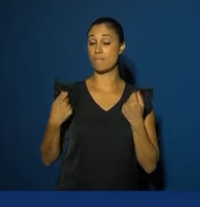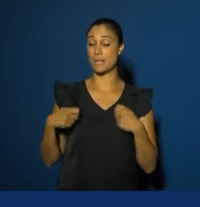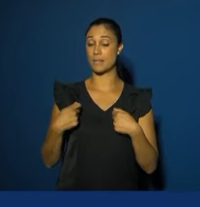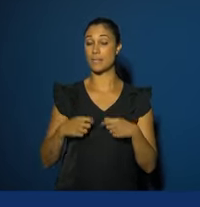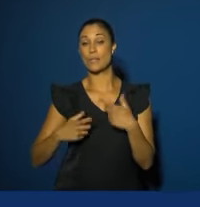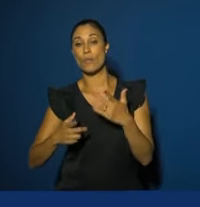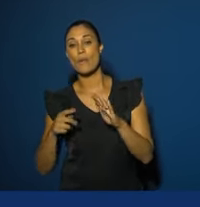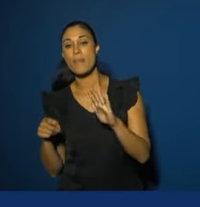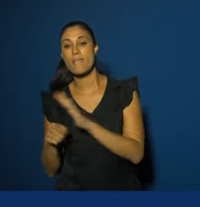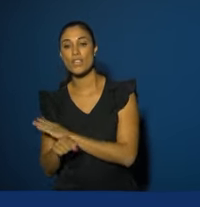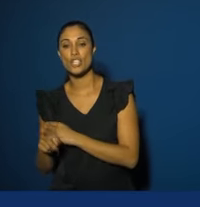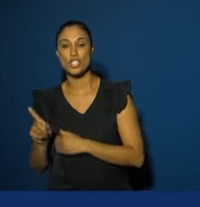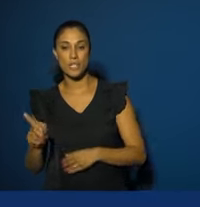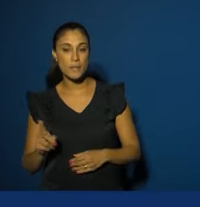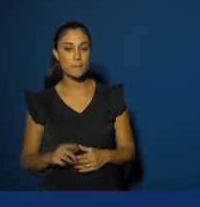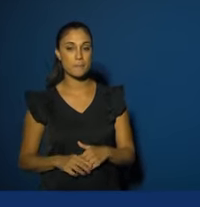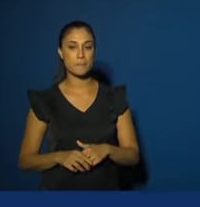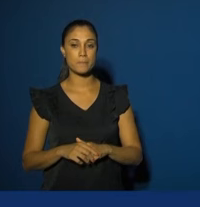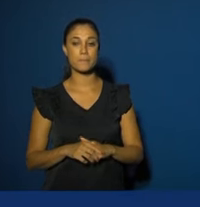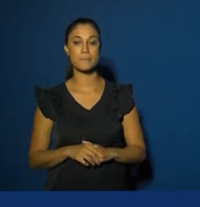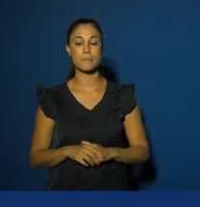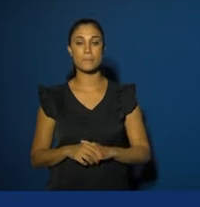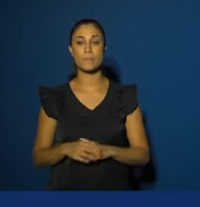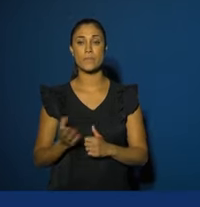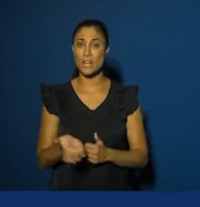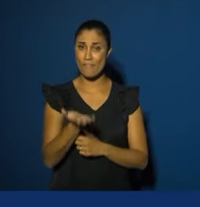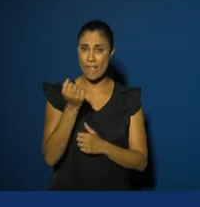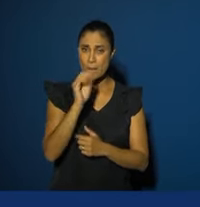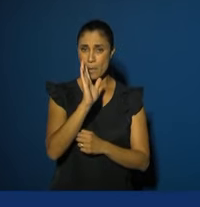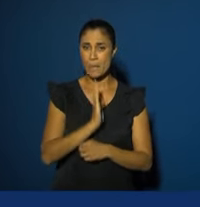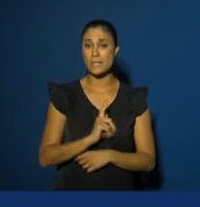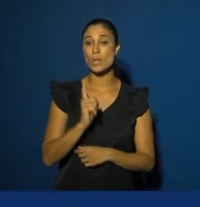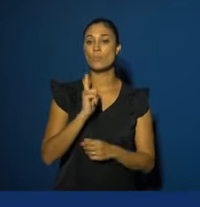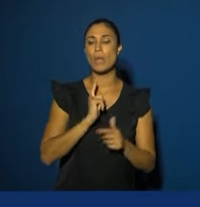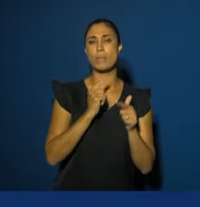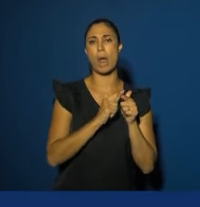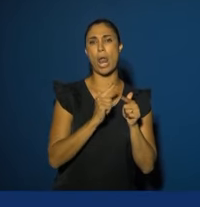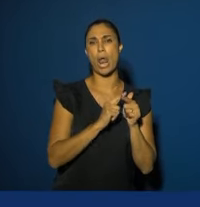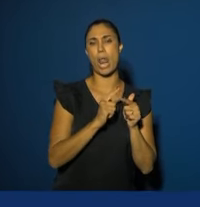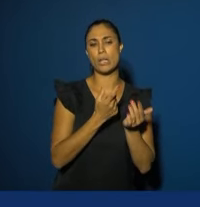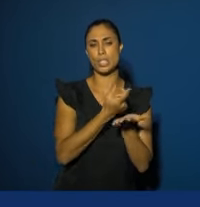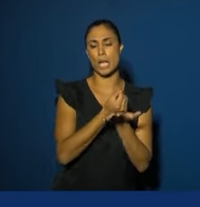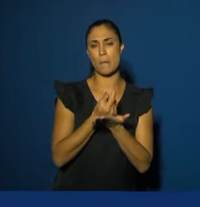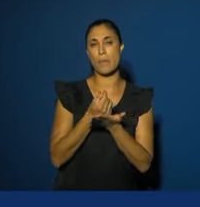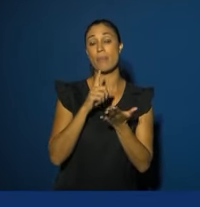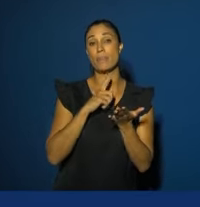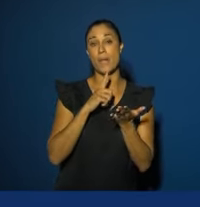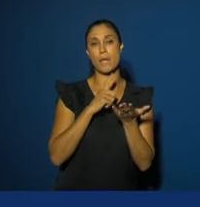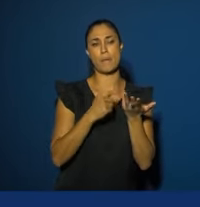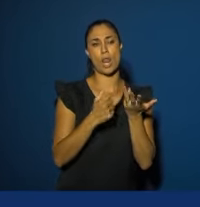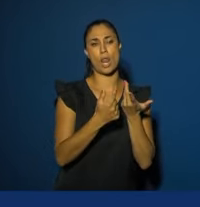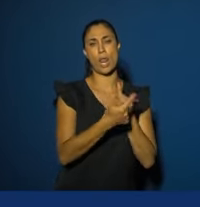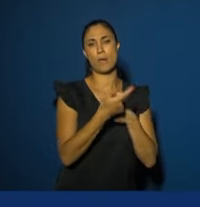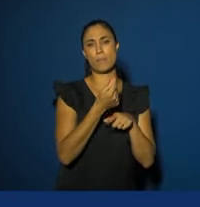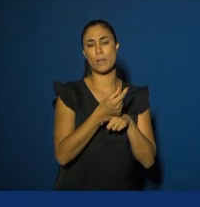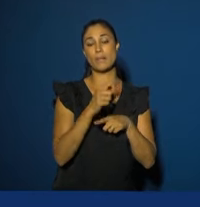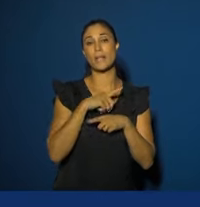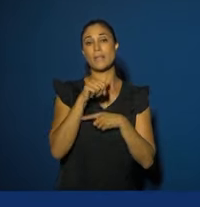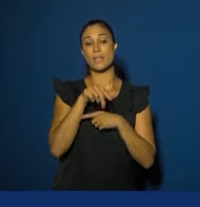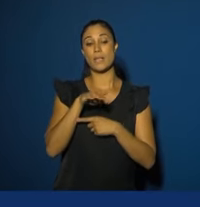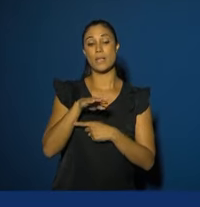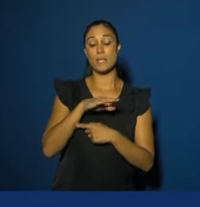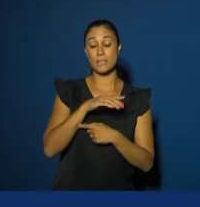vamos investir lá ah vem pro Brasil tem demanda de Capital tem 700 Bis só de